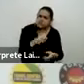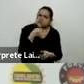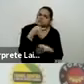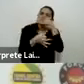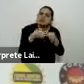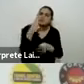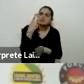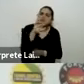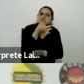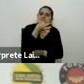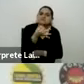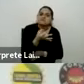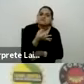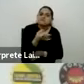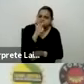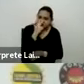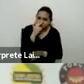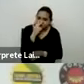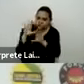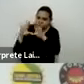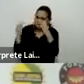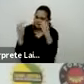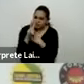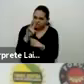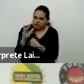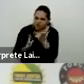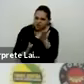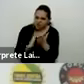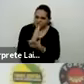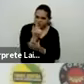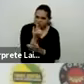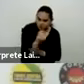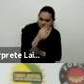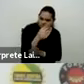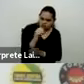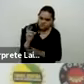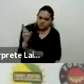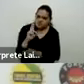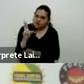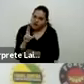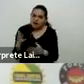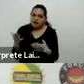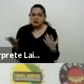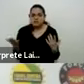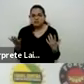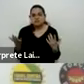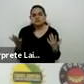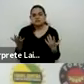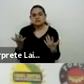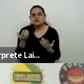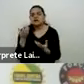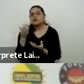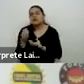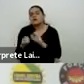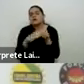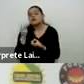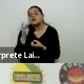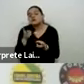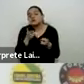que o Congresso vai aprovar os 300? Vão mexer? Como é que você está vendo